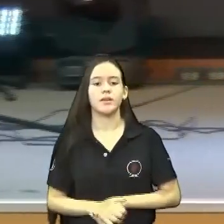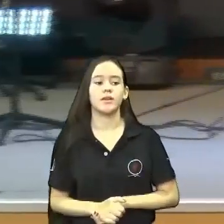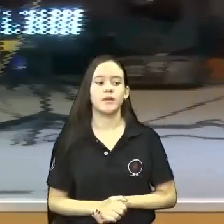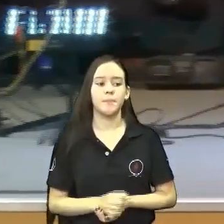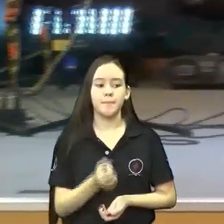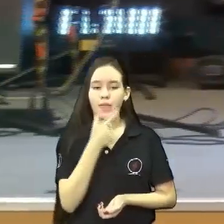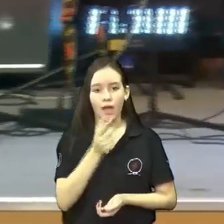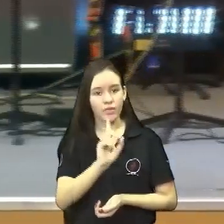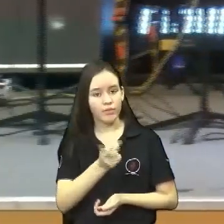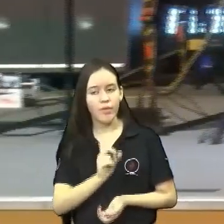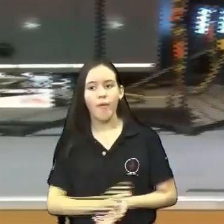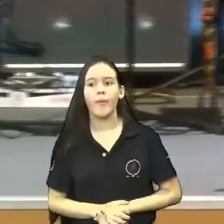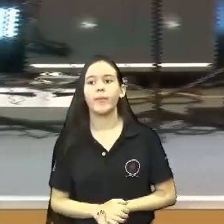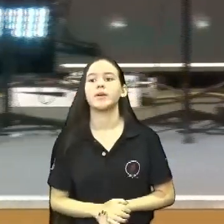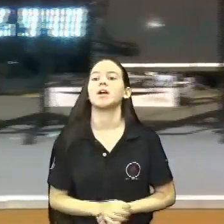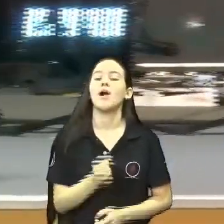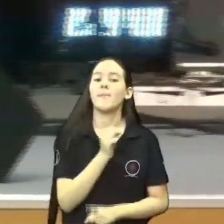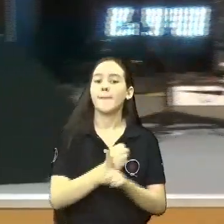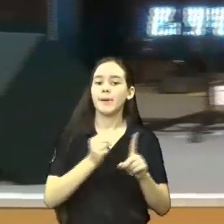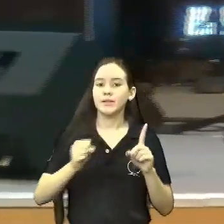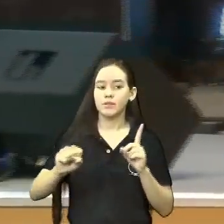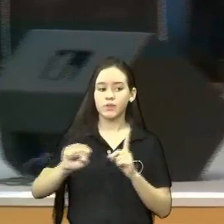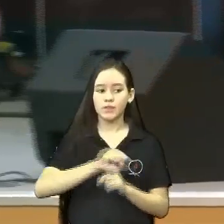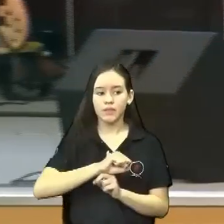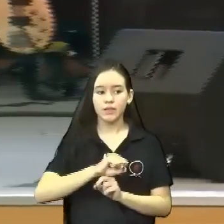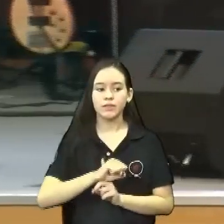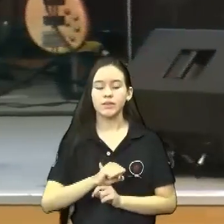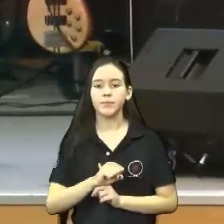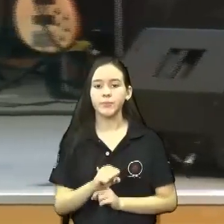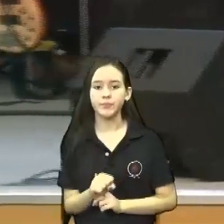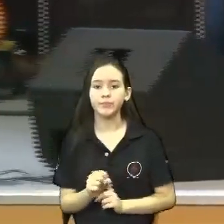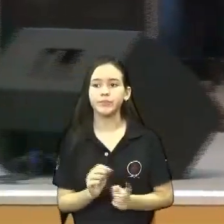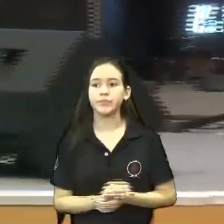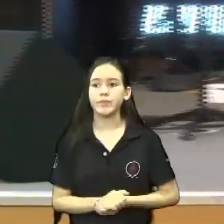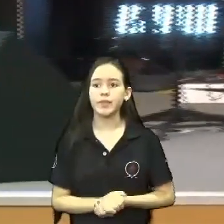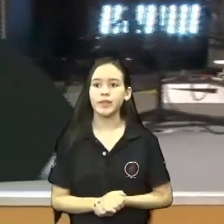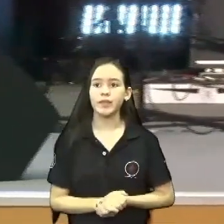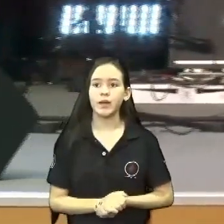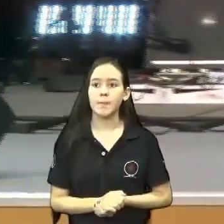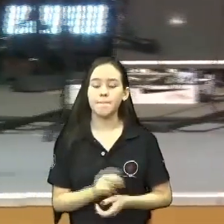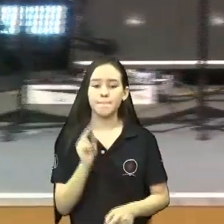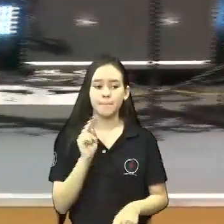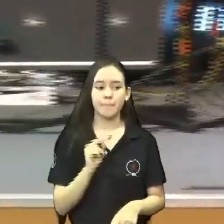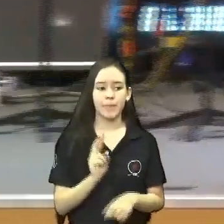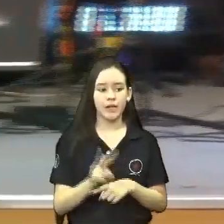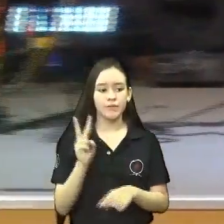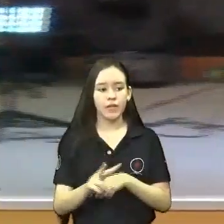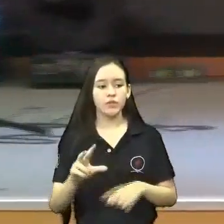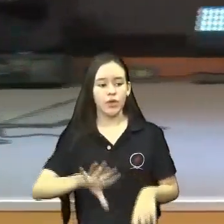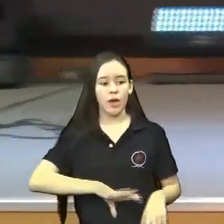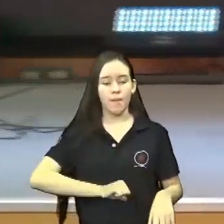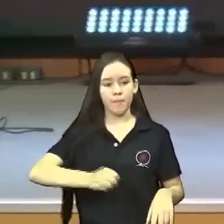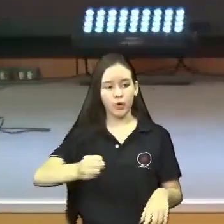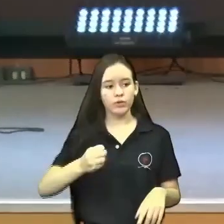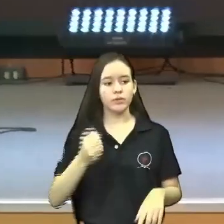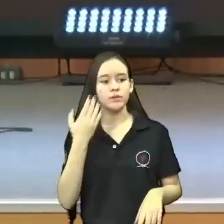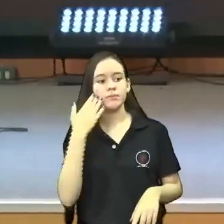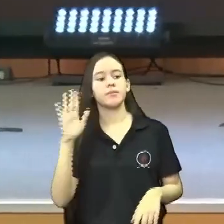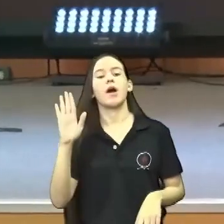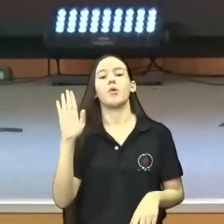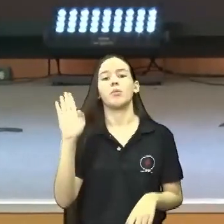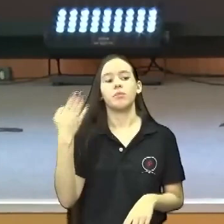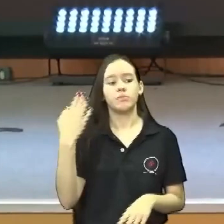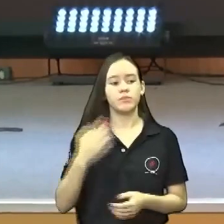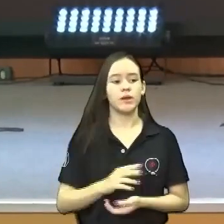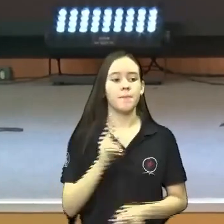não sociedade que se defende um aborto na maior cara de pau se protege